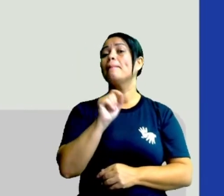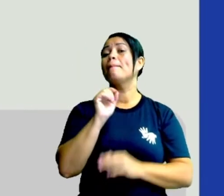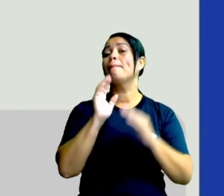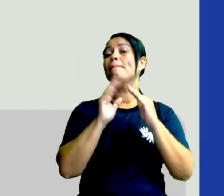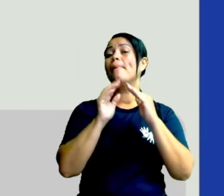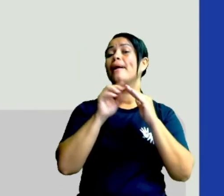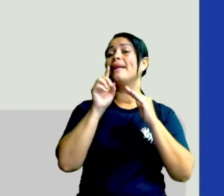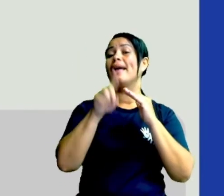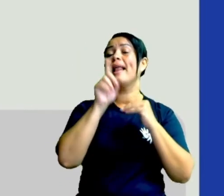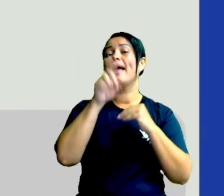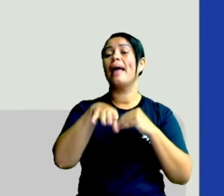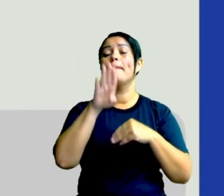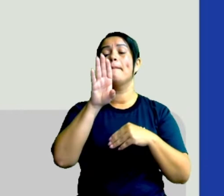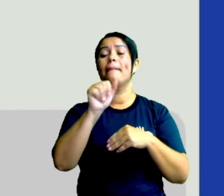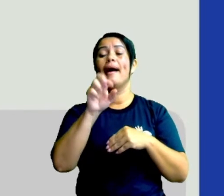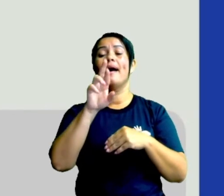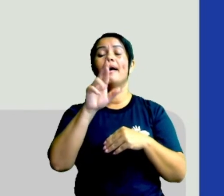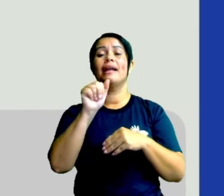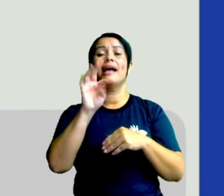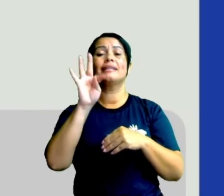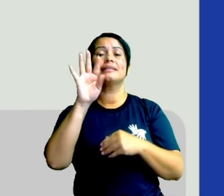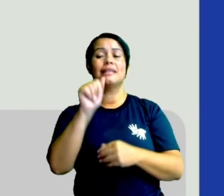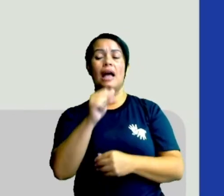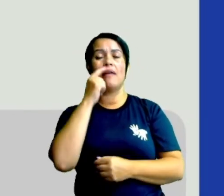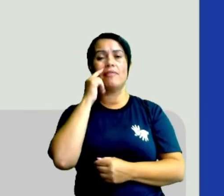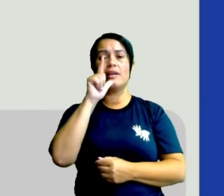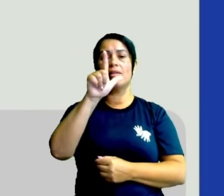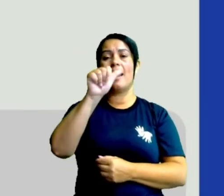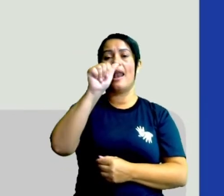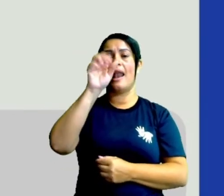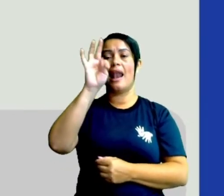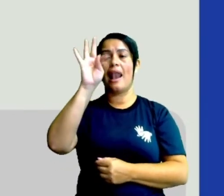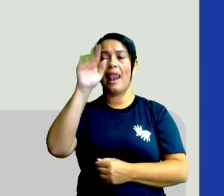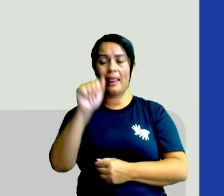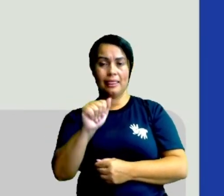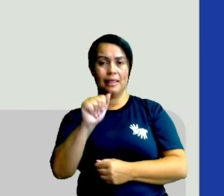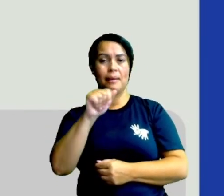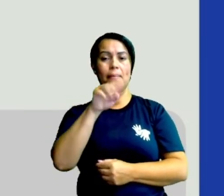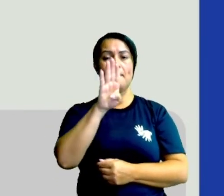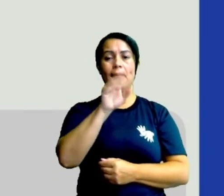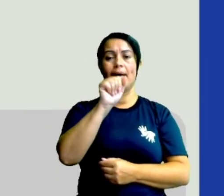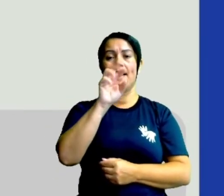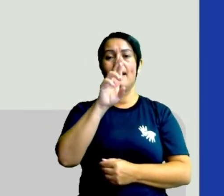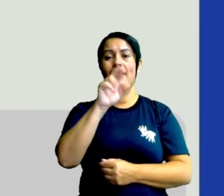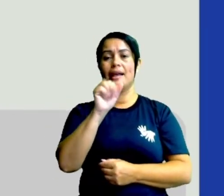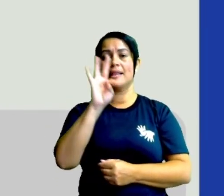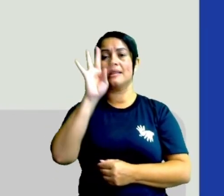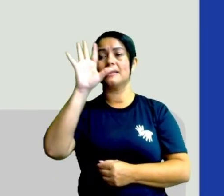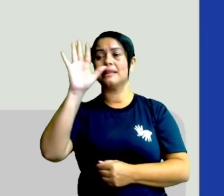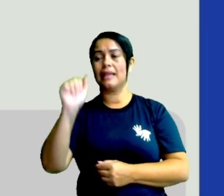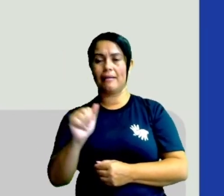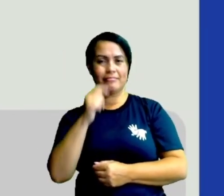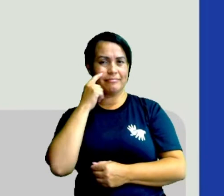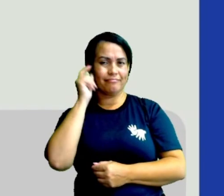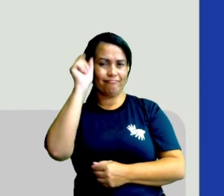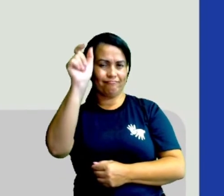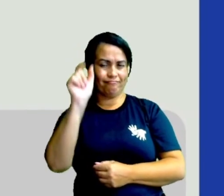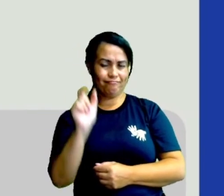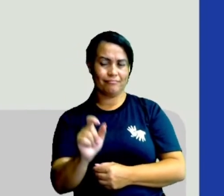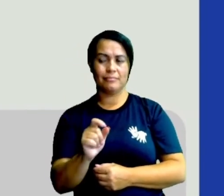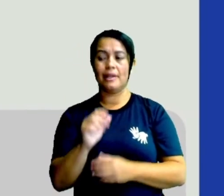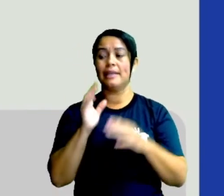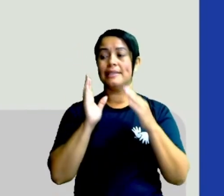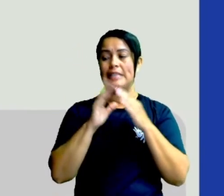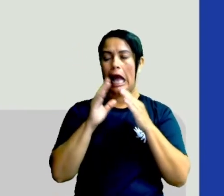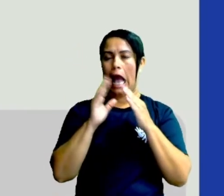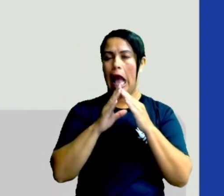é barata isso mesmo então lata a barata essa